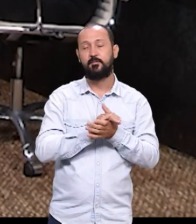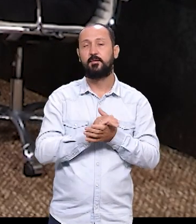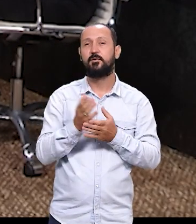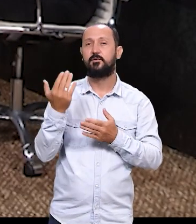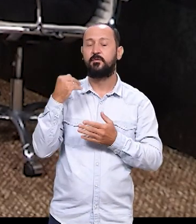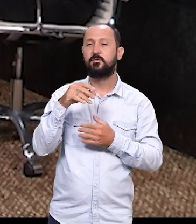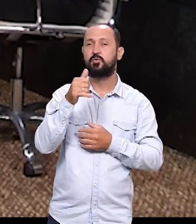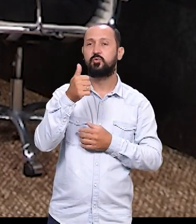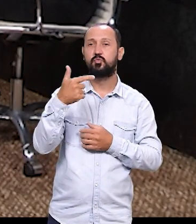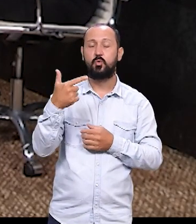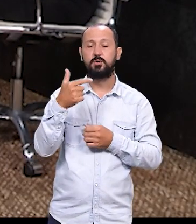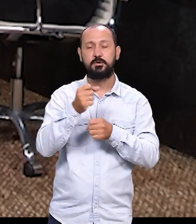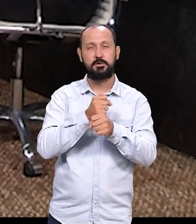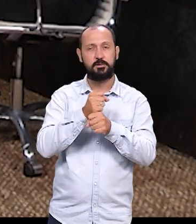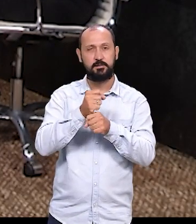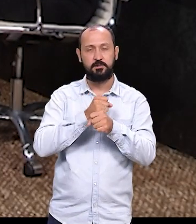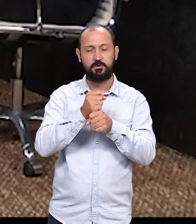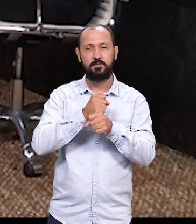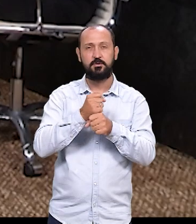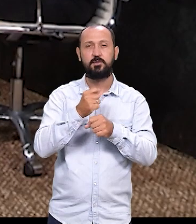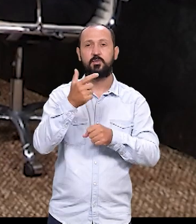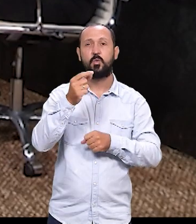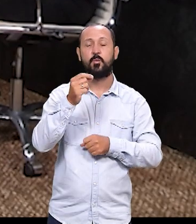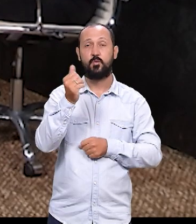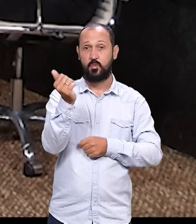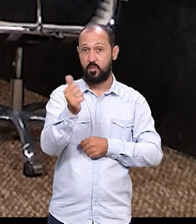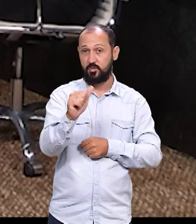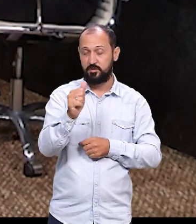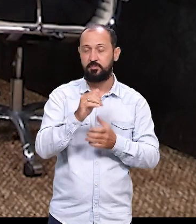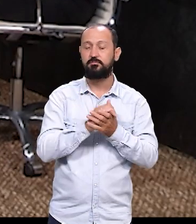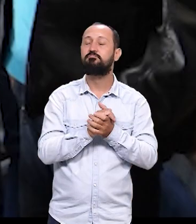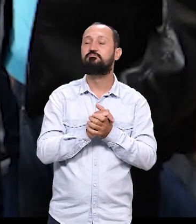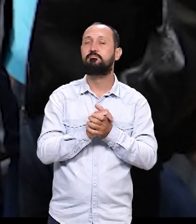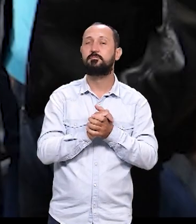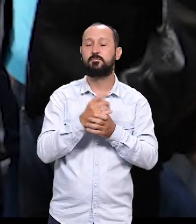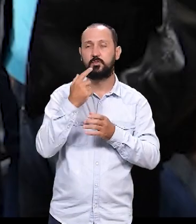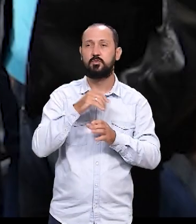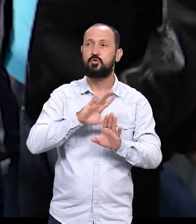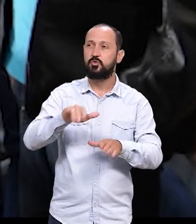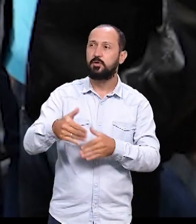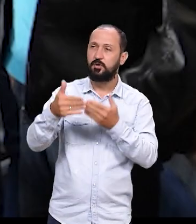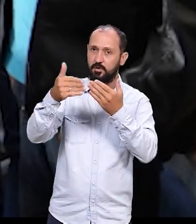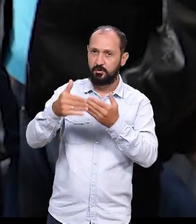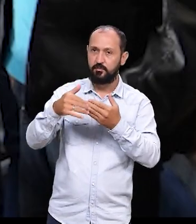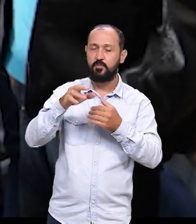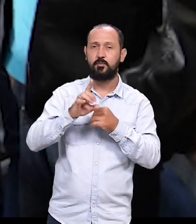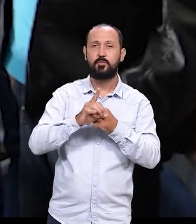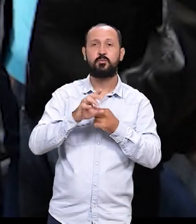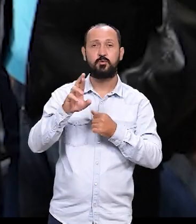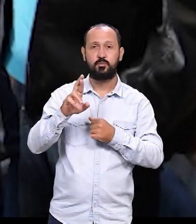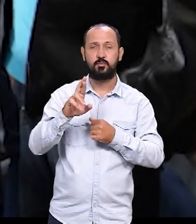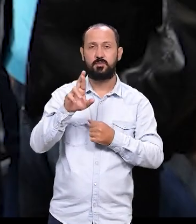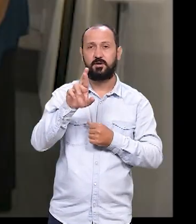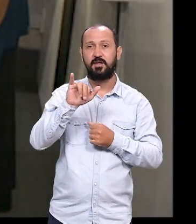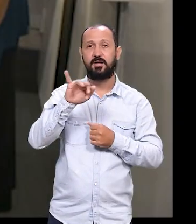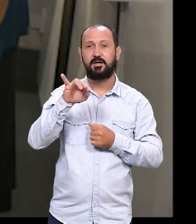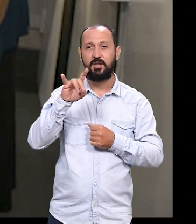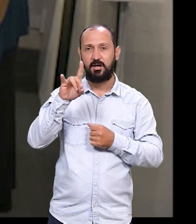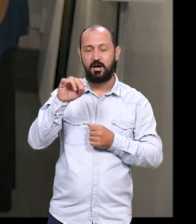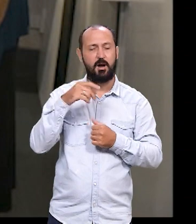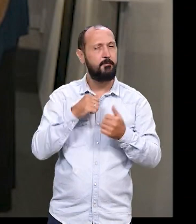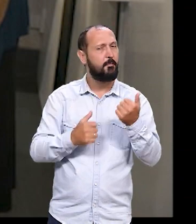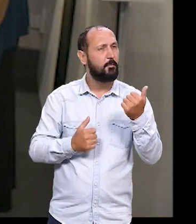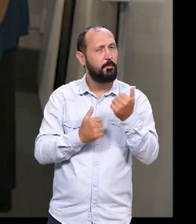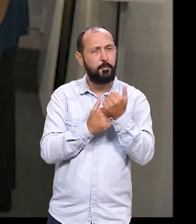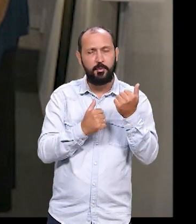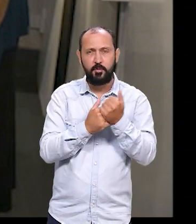ideia ela aconteceu há mais de 12 anos em 2011 eh quando nós levamos pro Dr Ricardo aiax ele prontamente aderiu